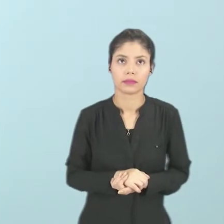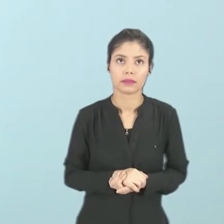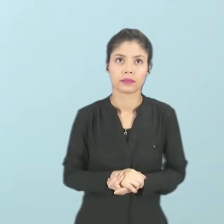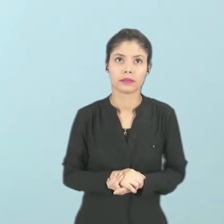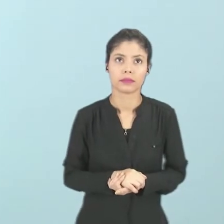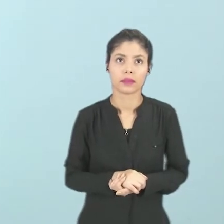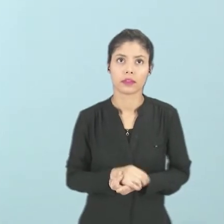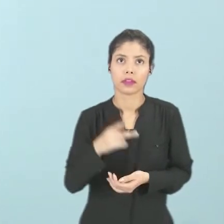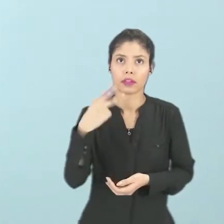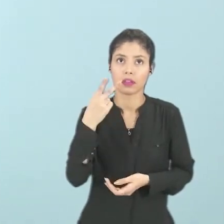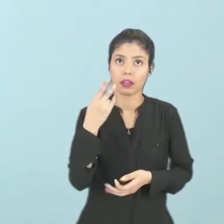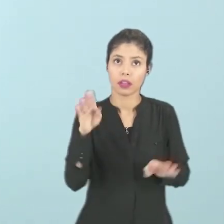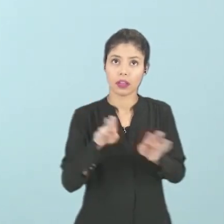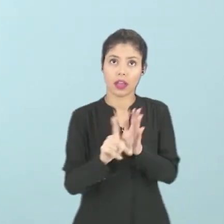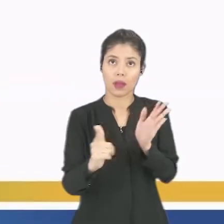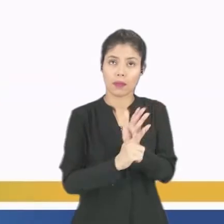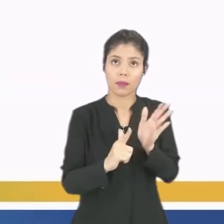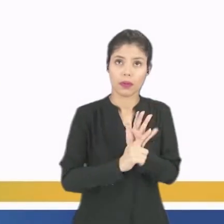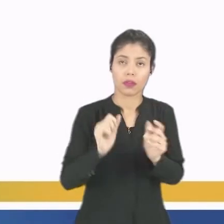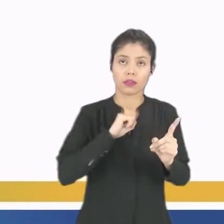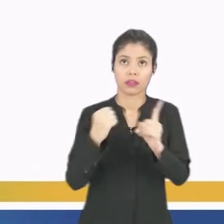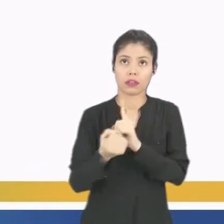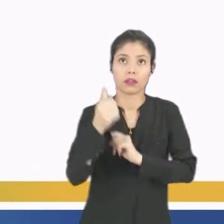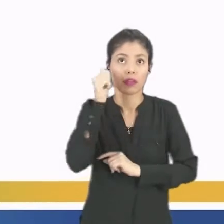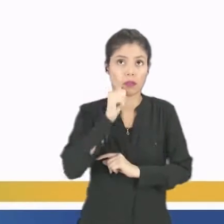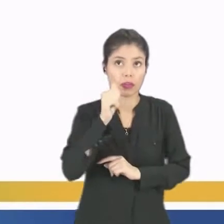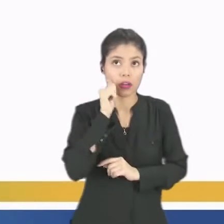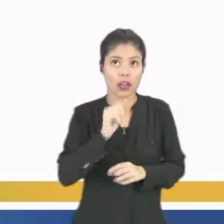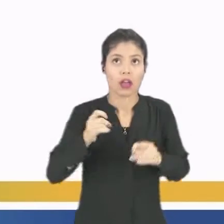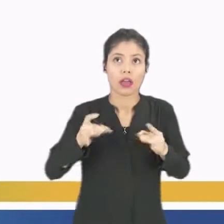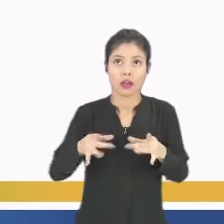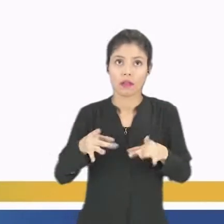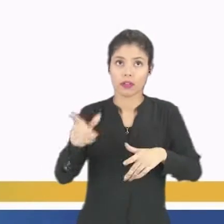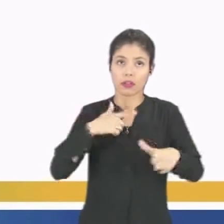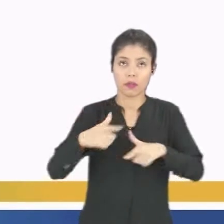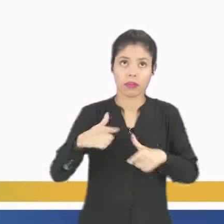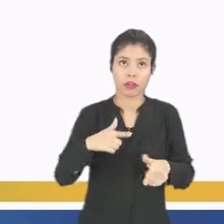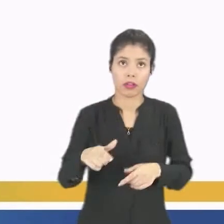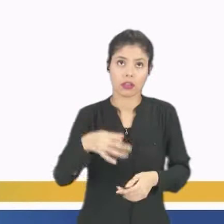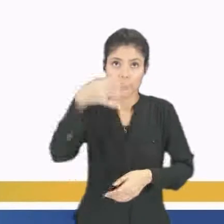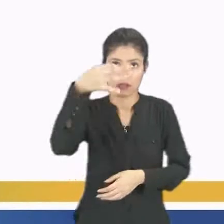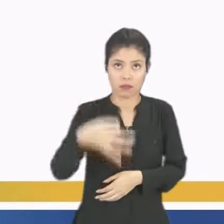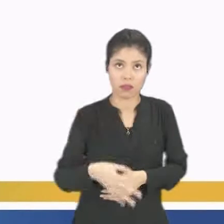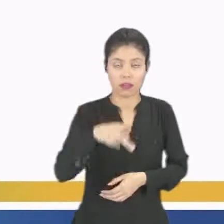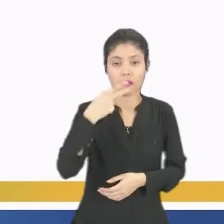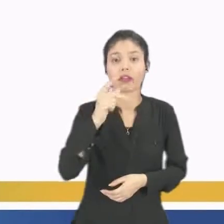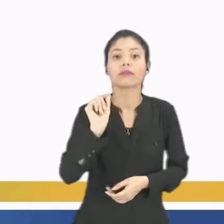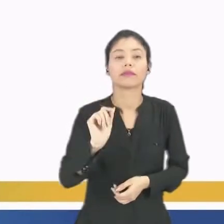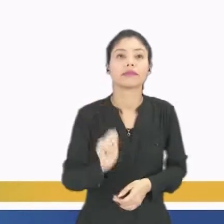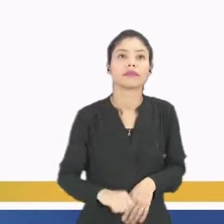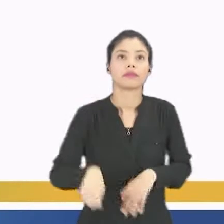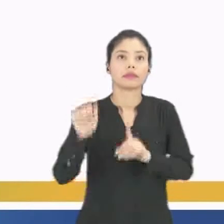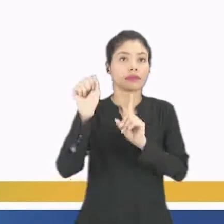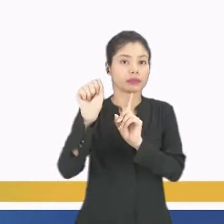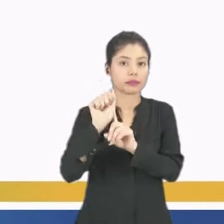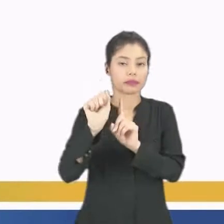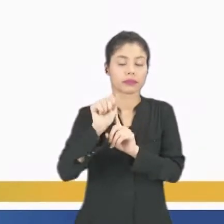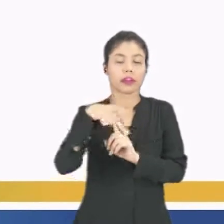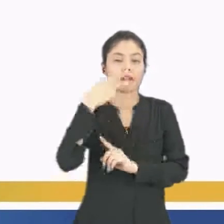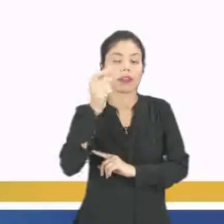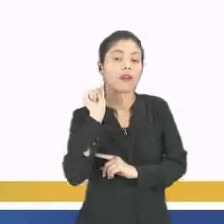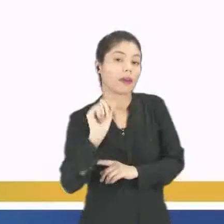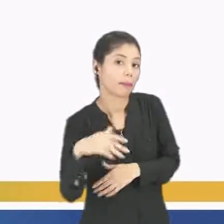A respeito da relação entre o papel social da mulher e o mercado de trabalho, estão corretas as afirmativas abaixo. Você vai